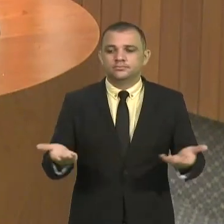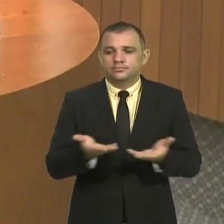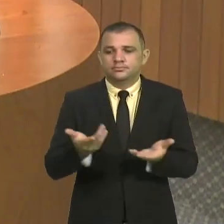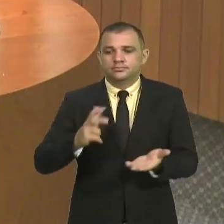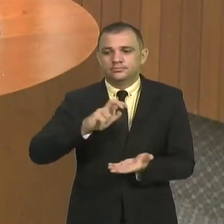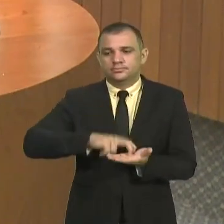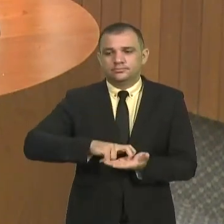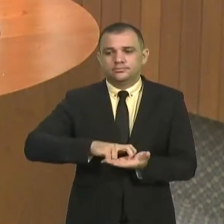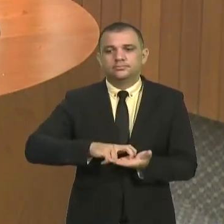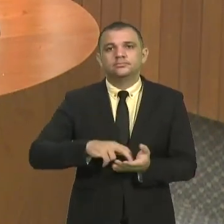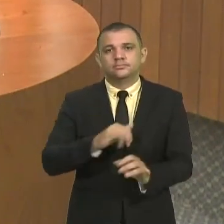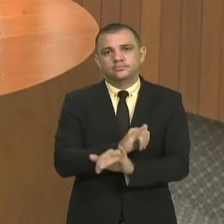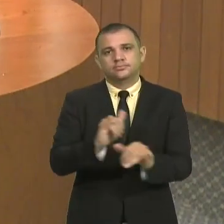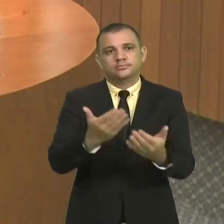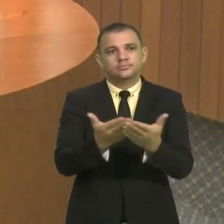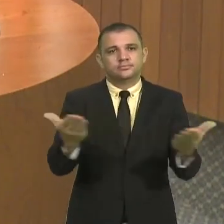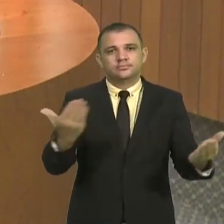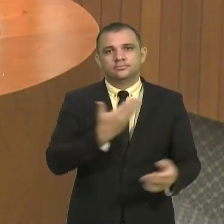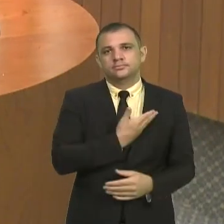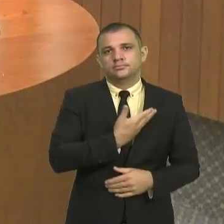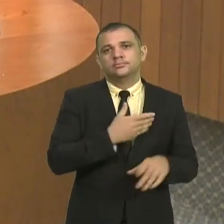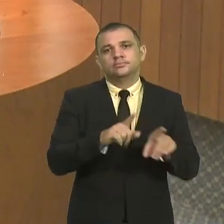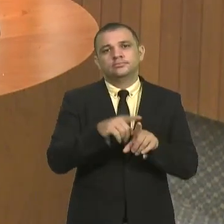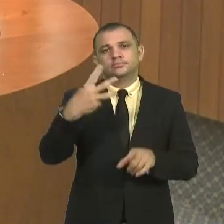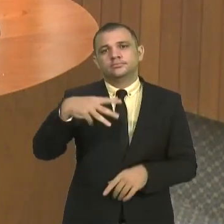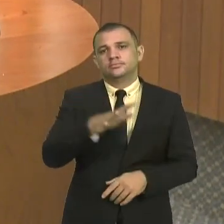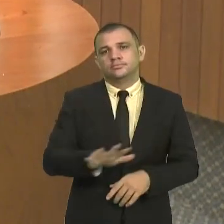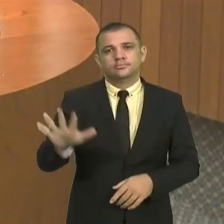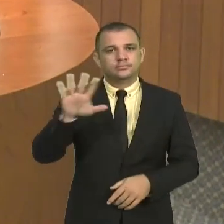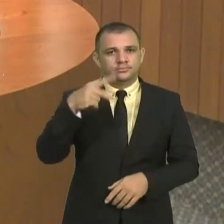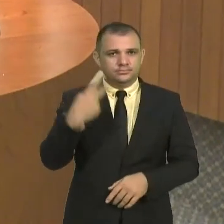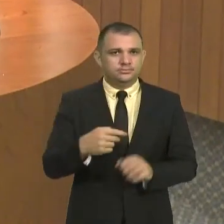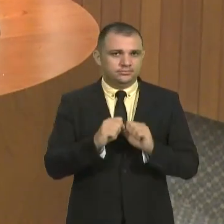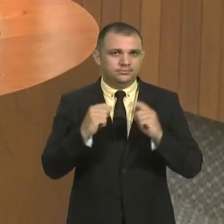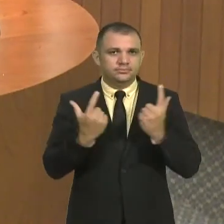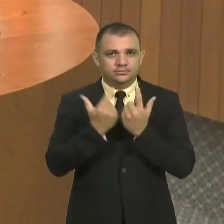para os meus colegas e para o Maranhão, a partir da Assembleia Legislativa do Estado. Muito obrigado, senhor presidente.